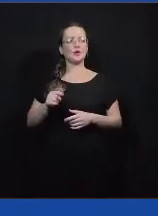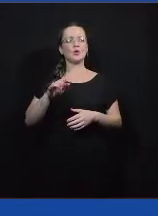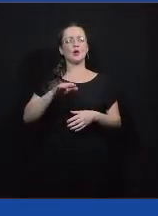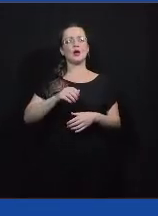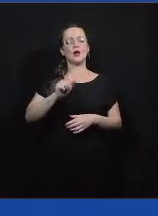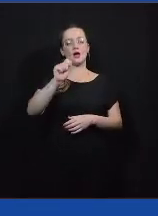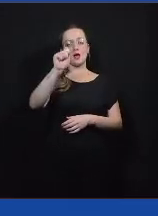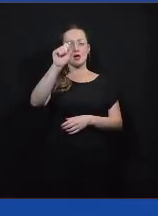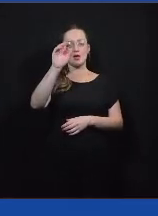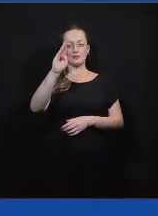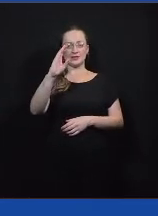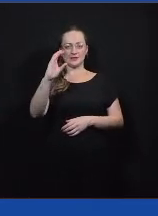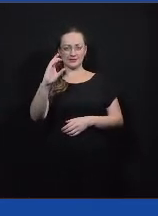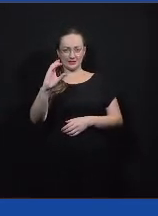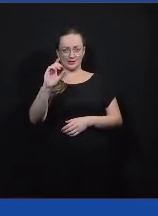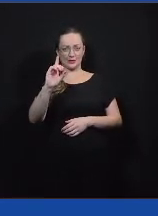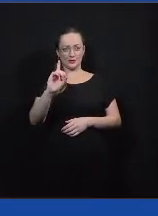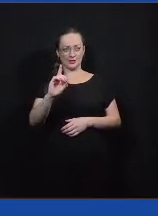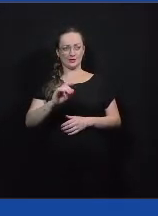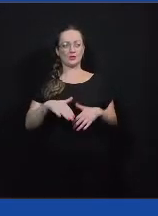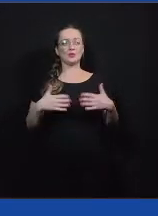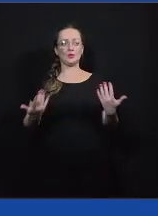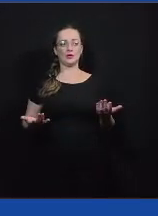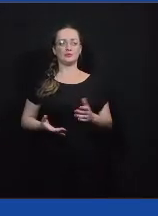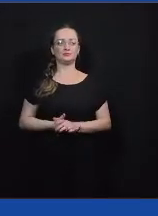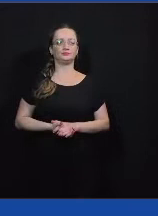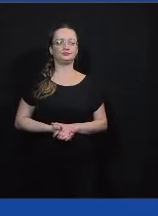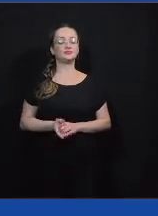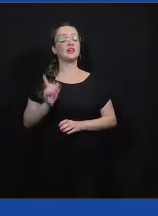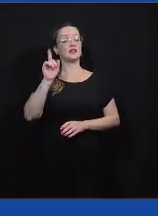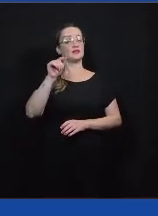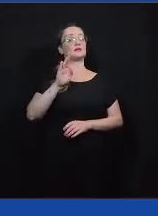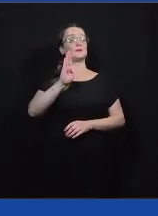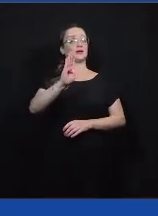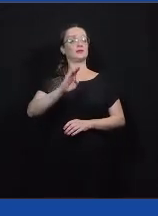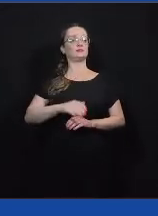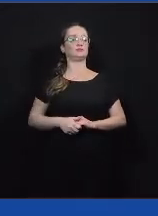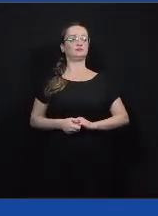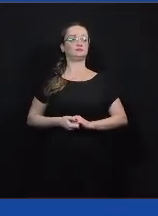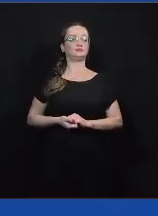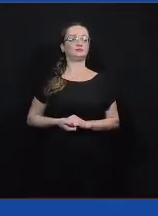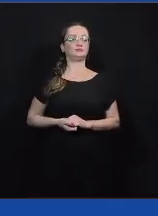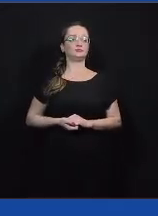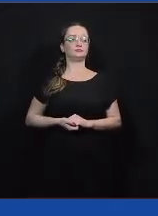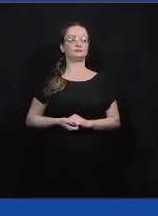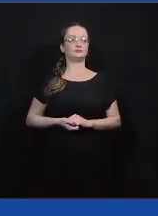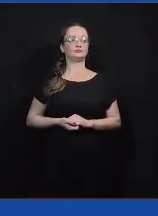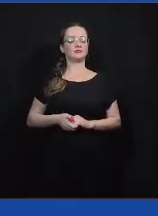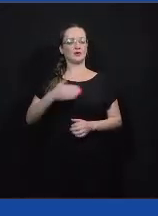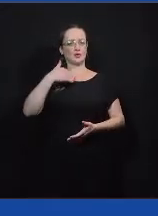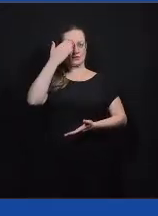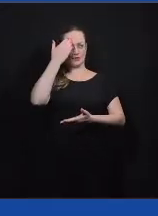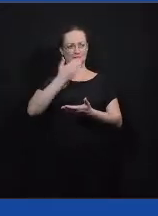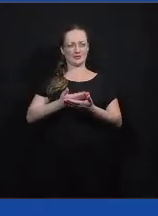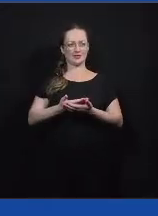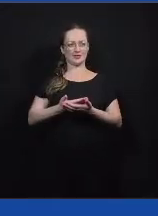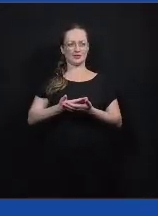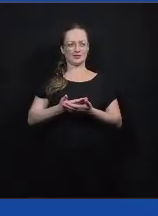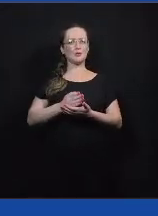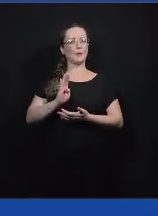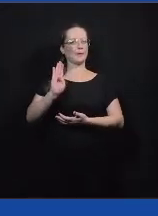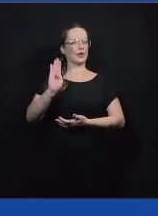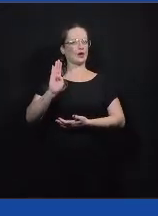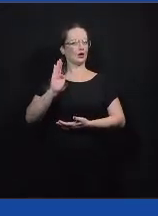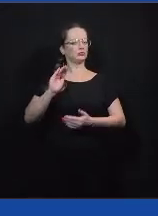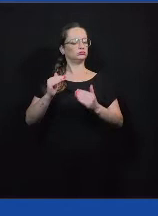a b c ou d e c b c b e eu acho que é bem também eu vou de